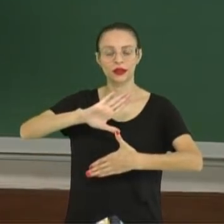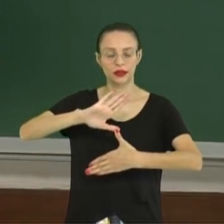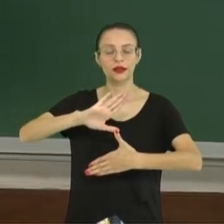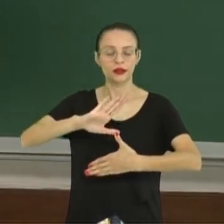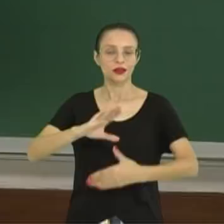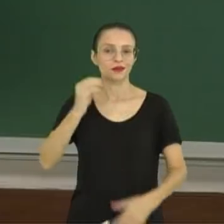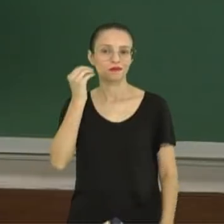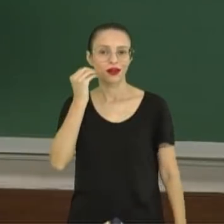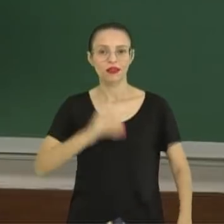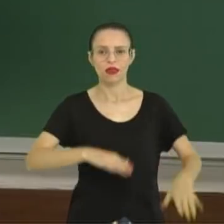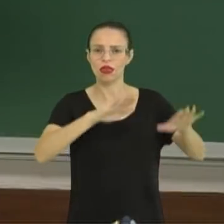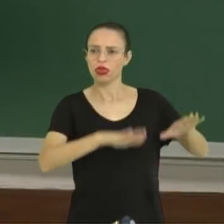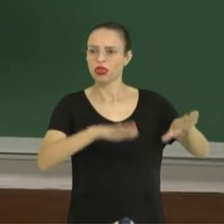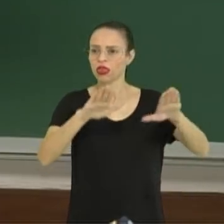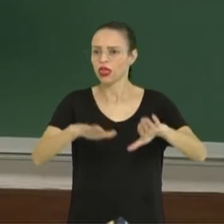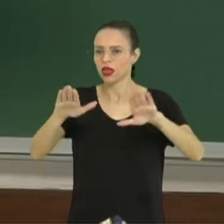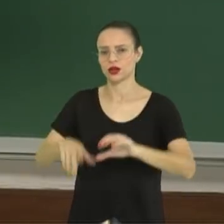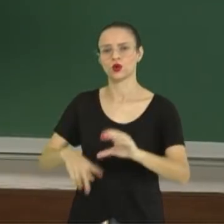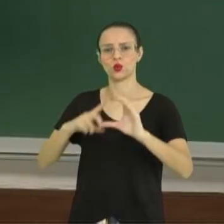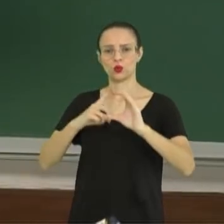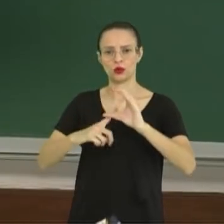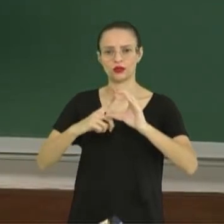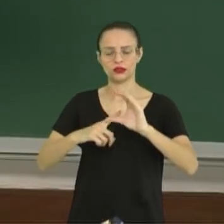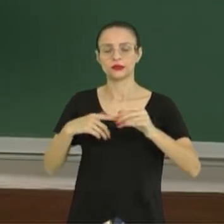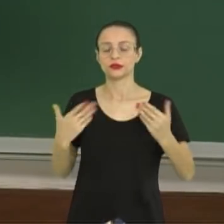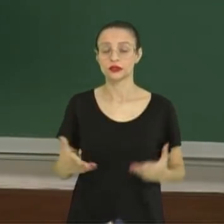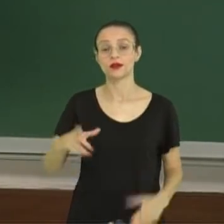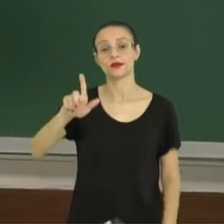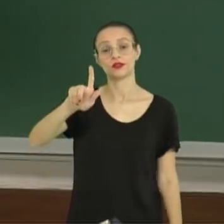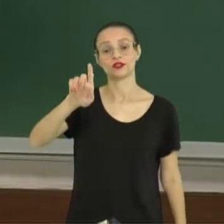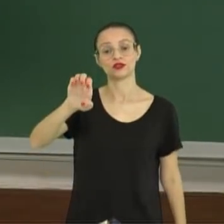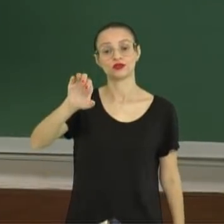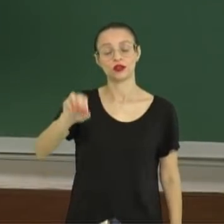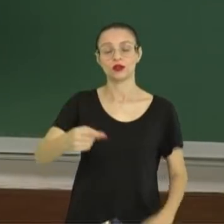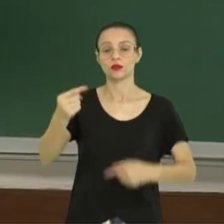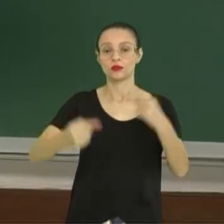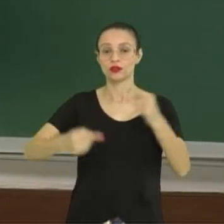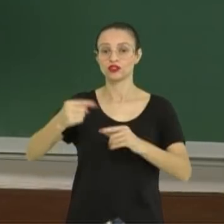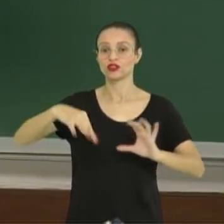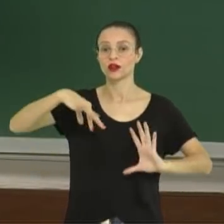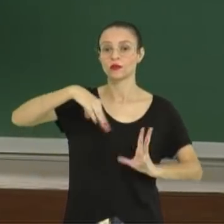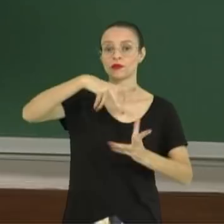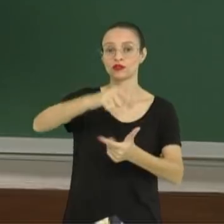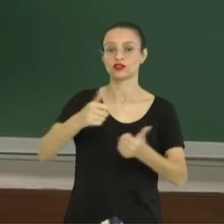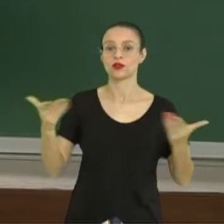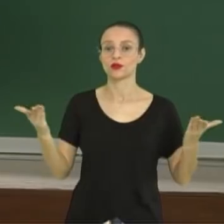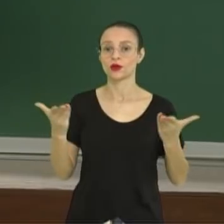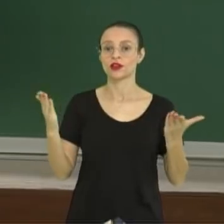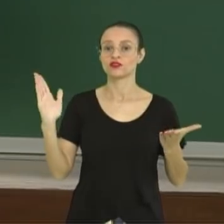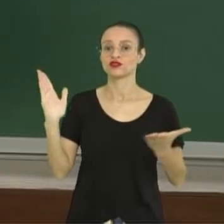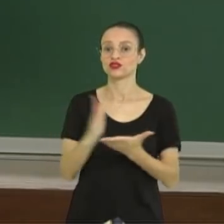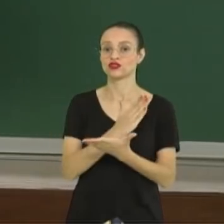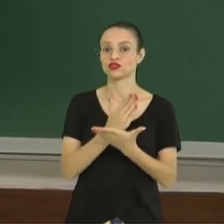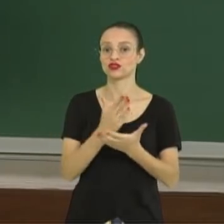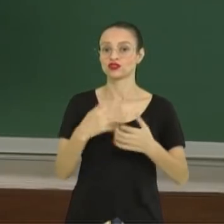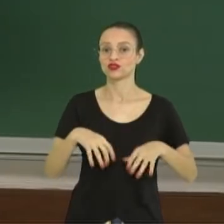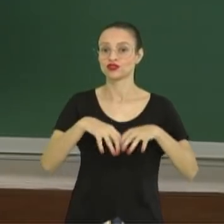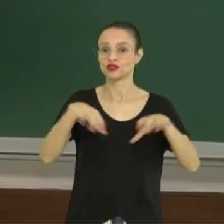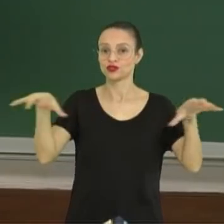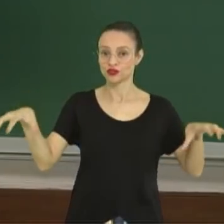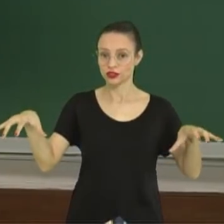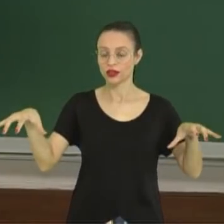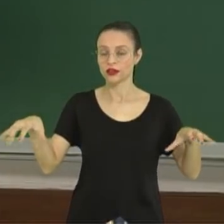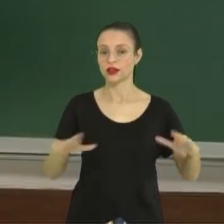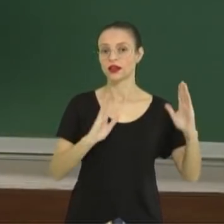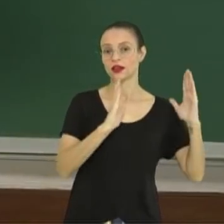onda comunista, né, naquele período. Então a geopolítica mundial já tem uma configuração totalmente diferente, dividida em 2 grandes